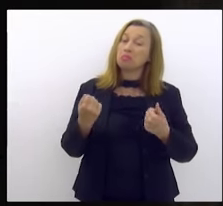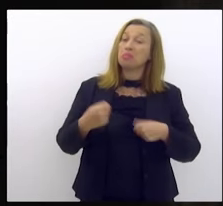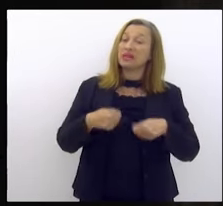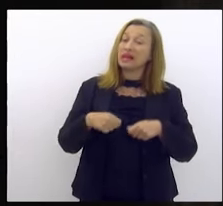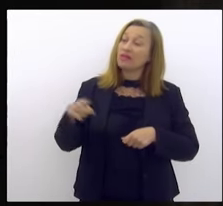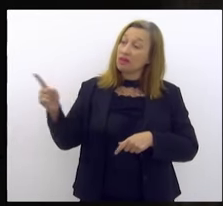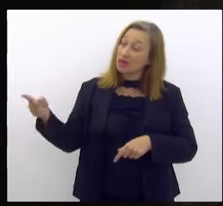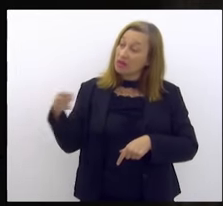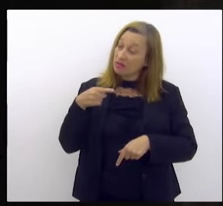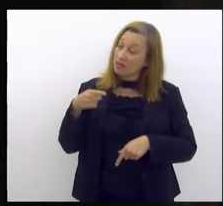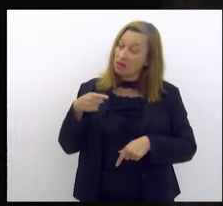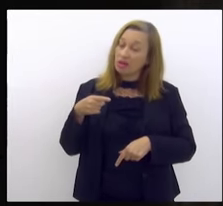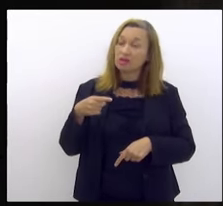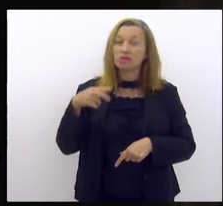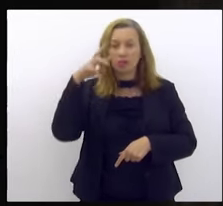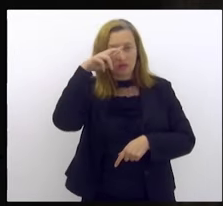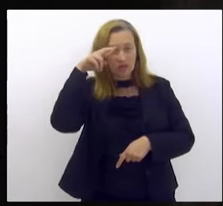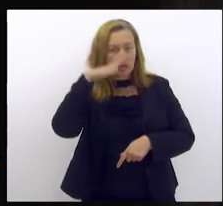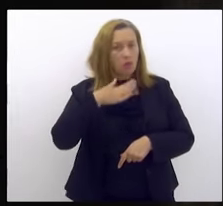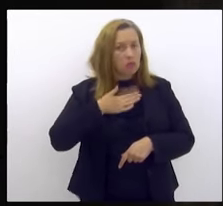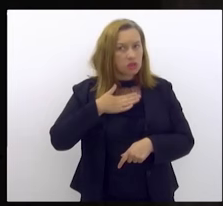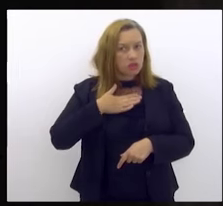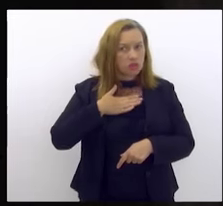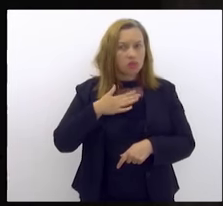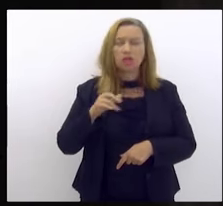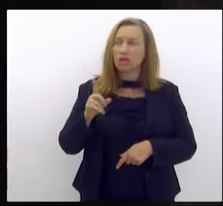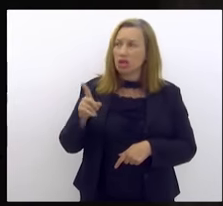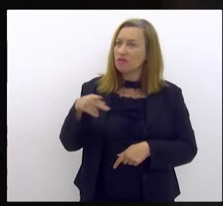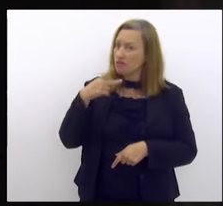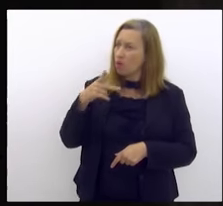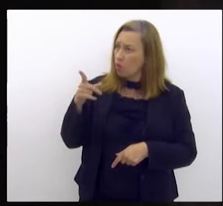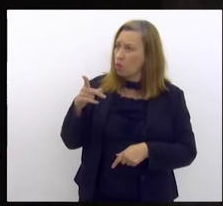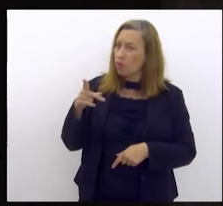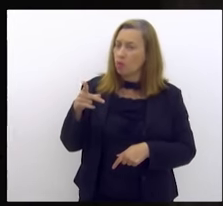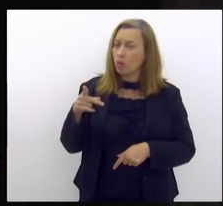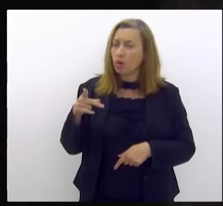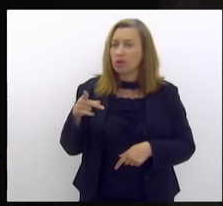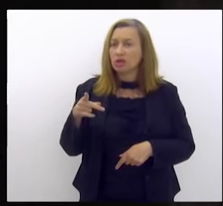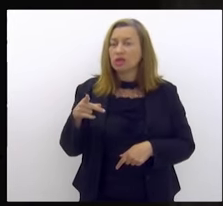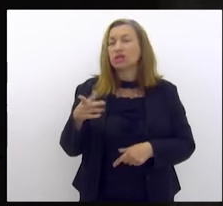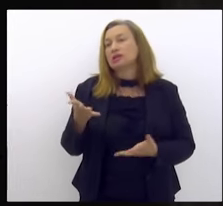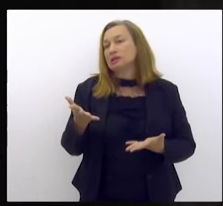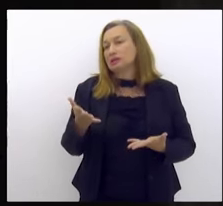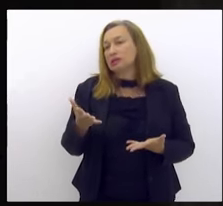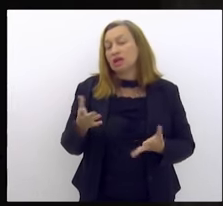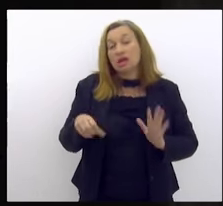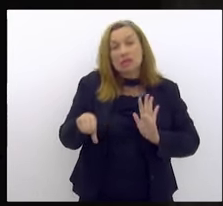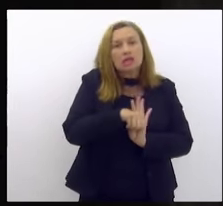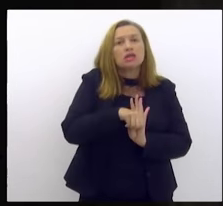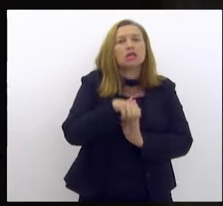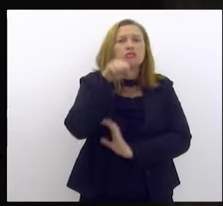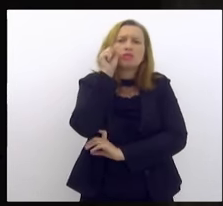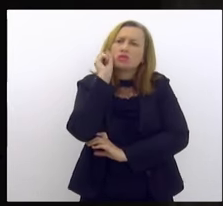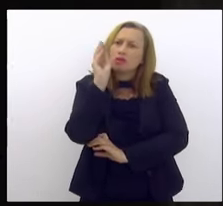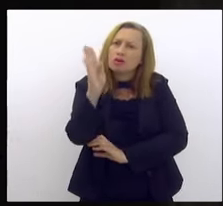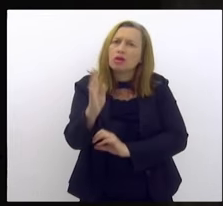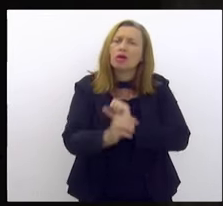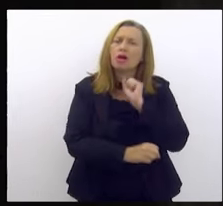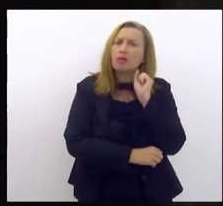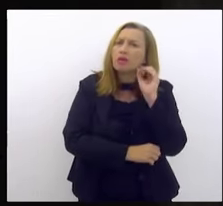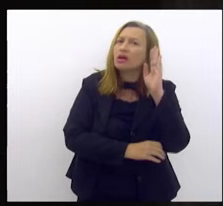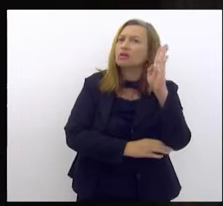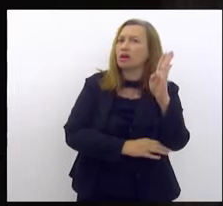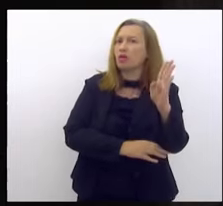lá na minha fiscalização, e ele admitiu, né, esse crime ambiental, e